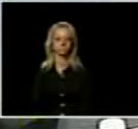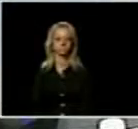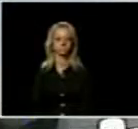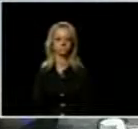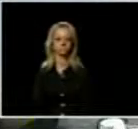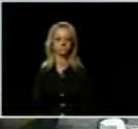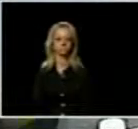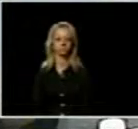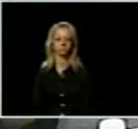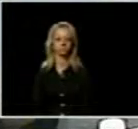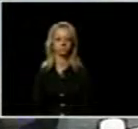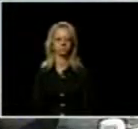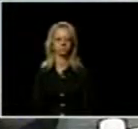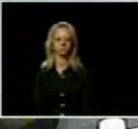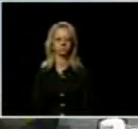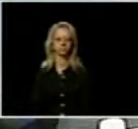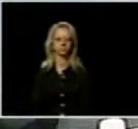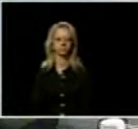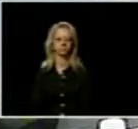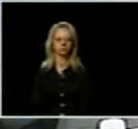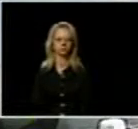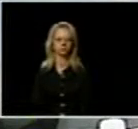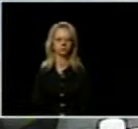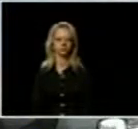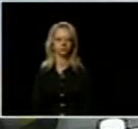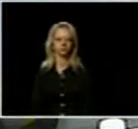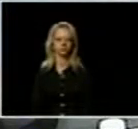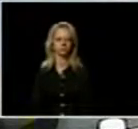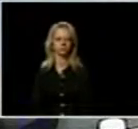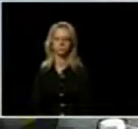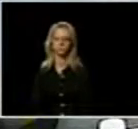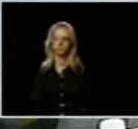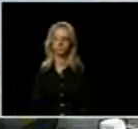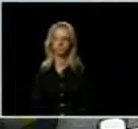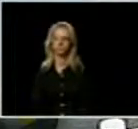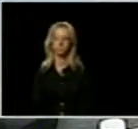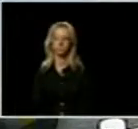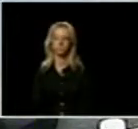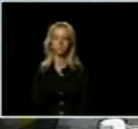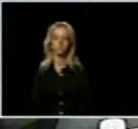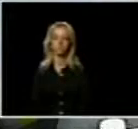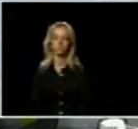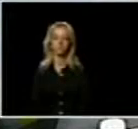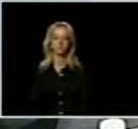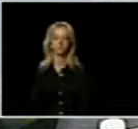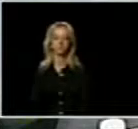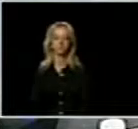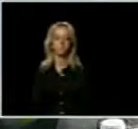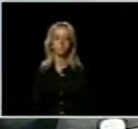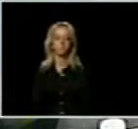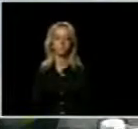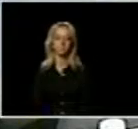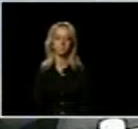Agora, vereador... É isso mesmo. Jefferson Campos, desculpa falar, mas um folheto desse aí para mim